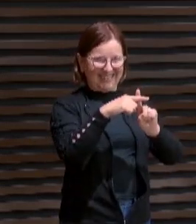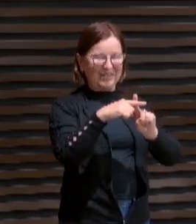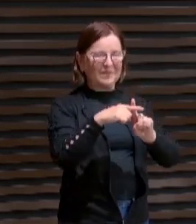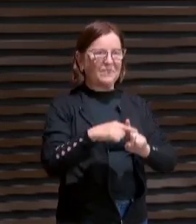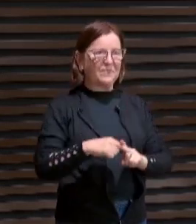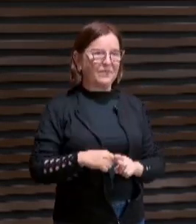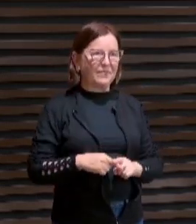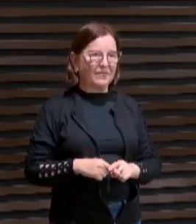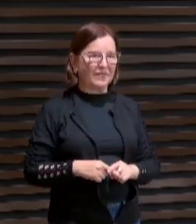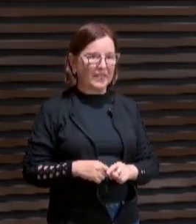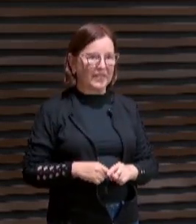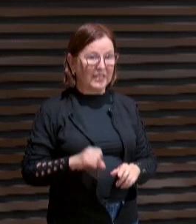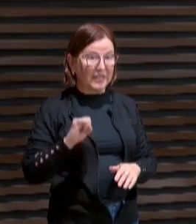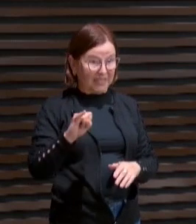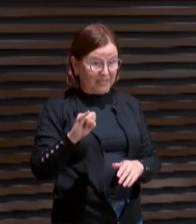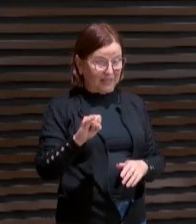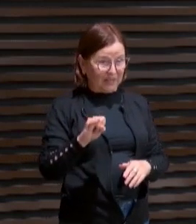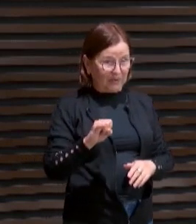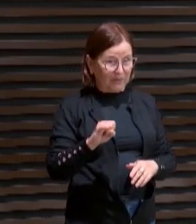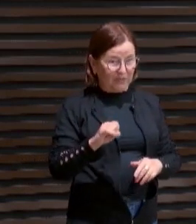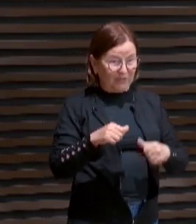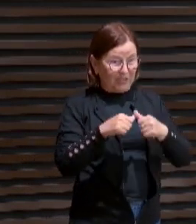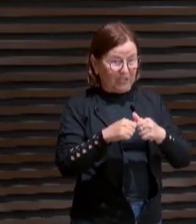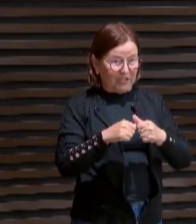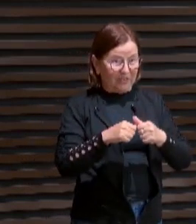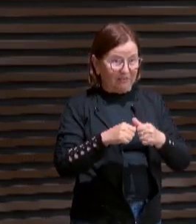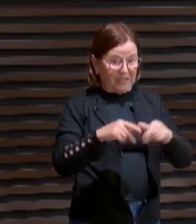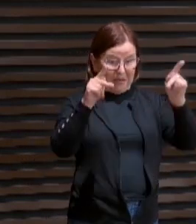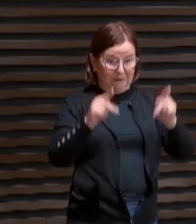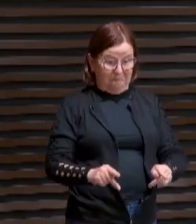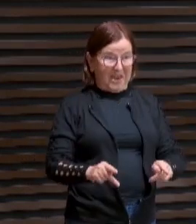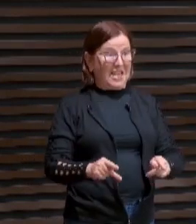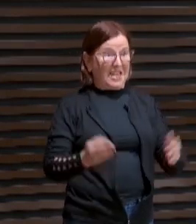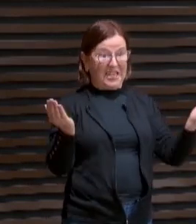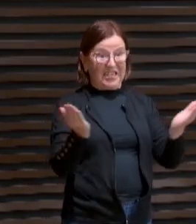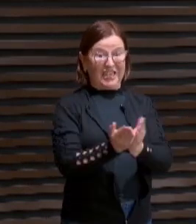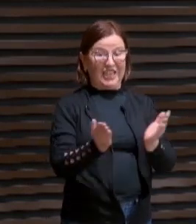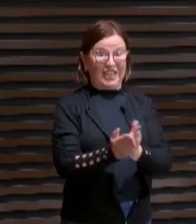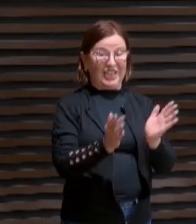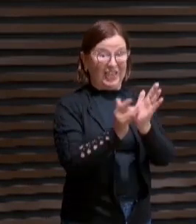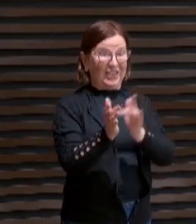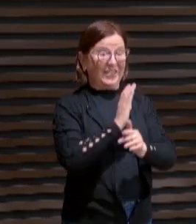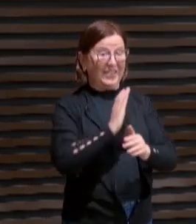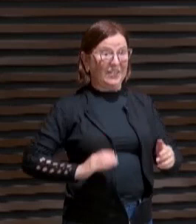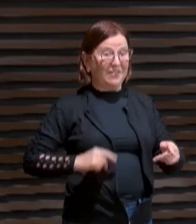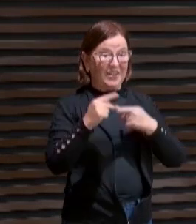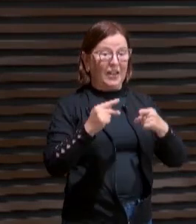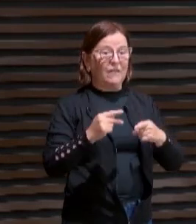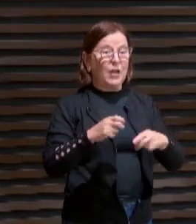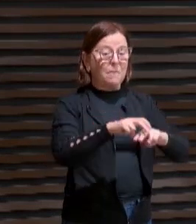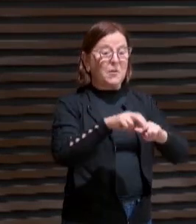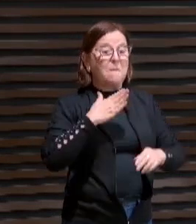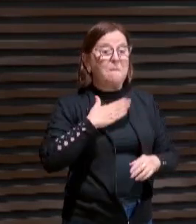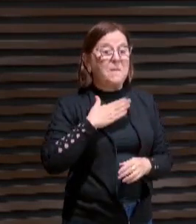Se eu estivesse diante de uma igreja de crentes em Jesus Cristo, iriam dizer assim, foi por minha também,